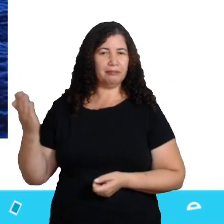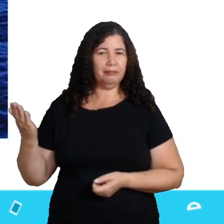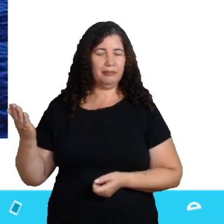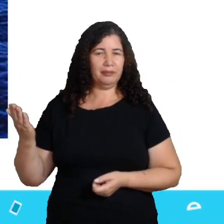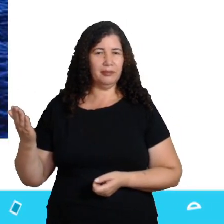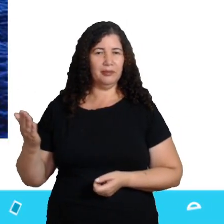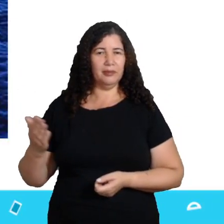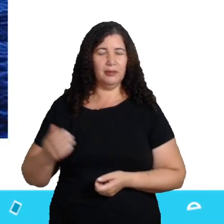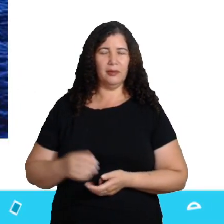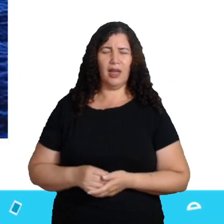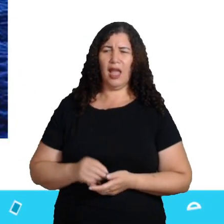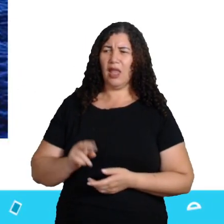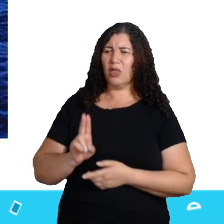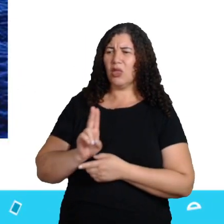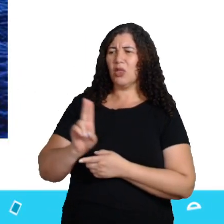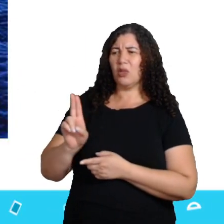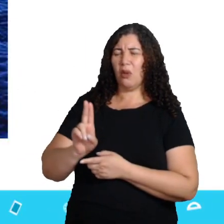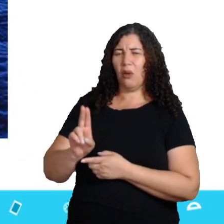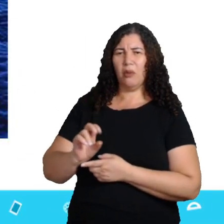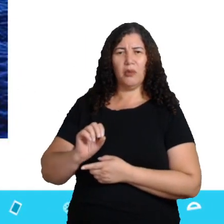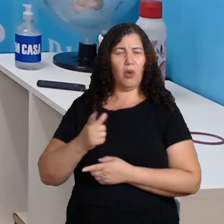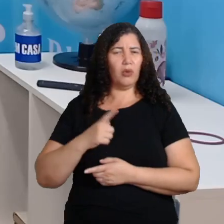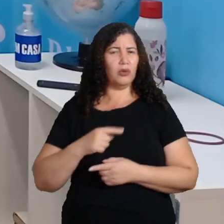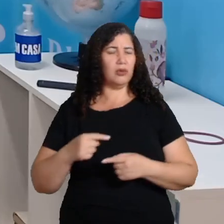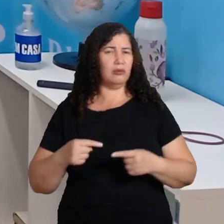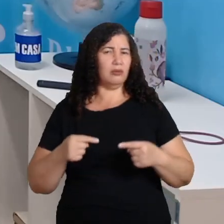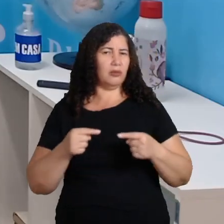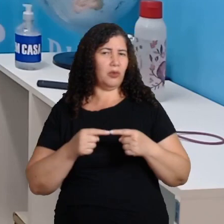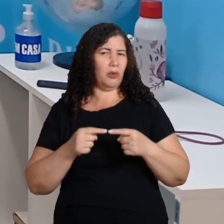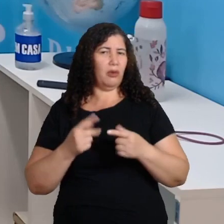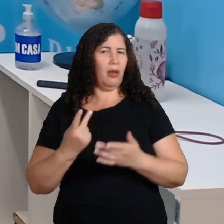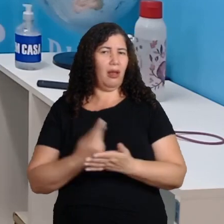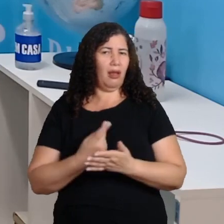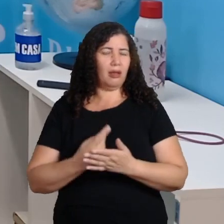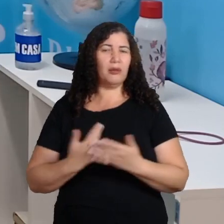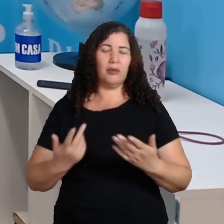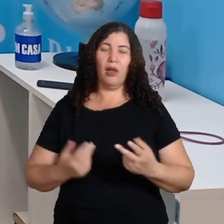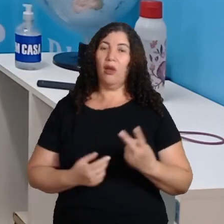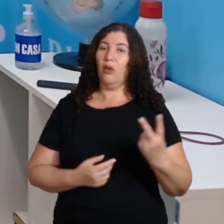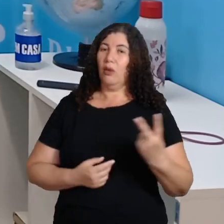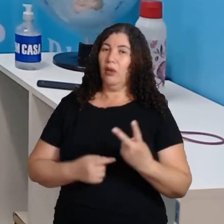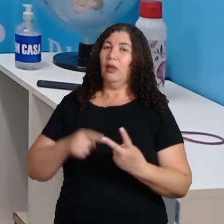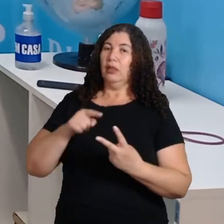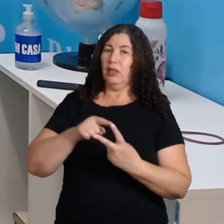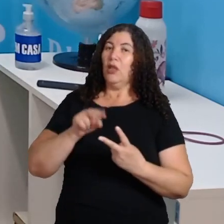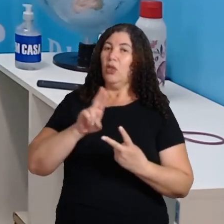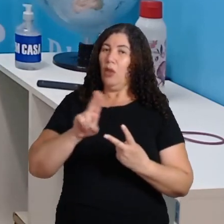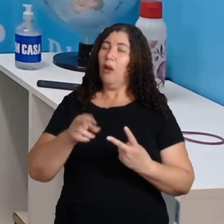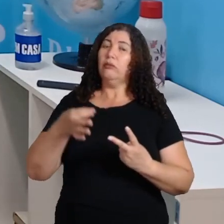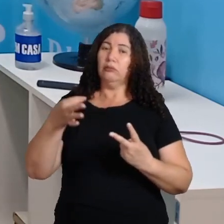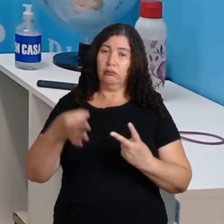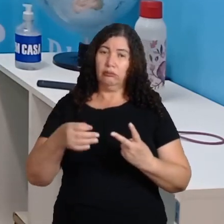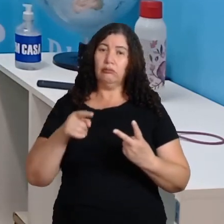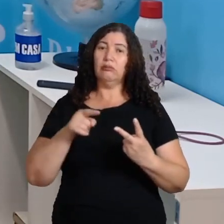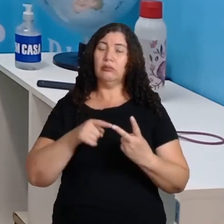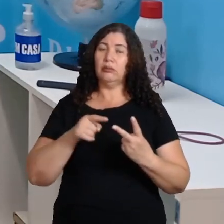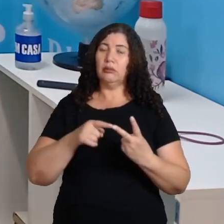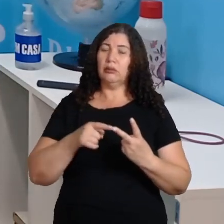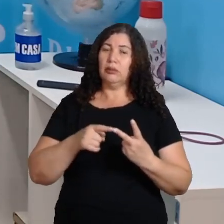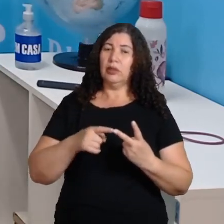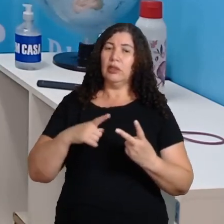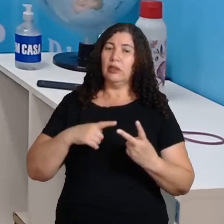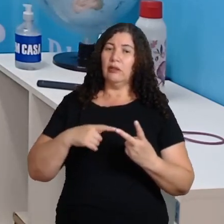fala, Osmar é um nome ou um erro de concordância? São as duas coisas. Osmar é nome? É nome. Agora, se eu estiver